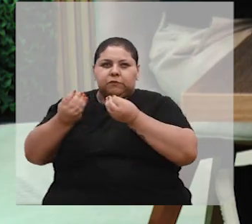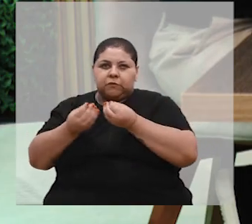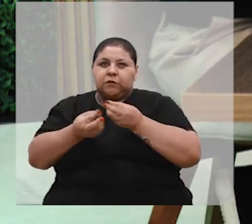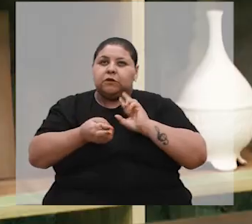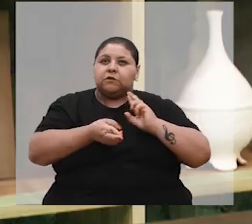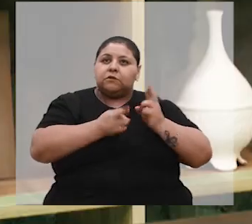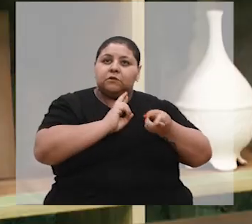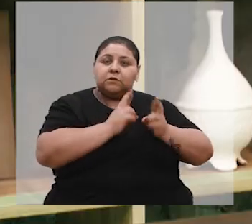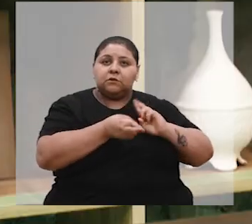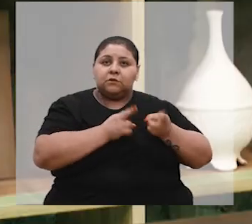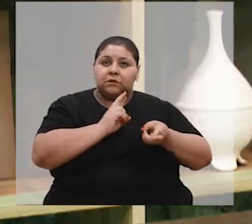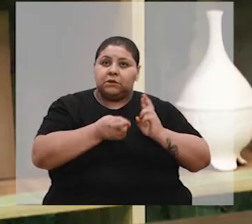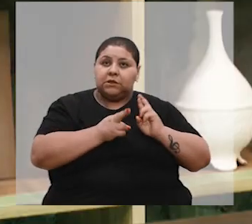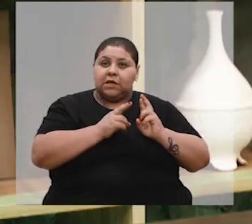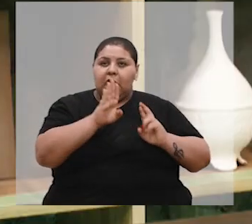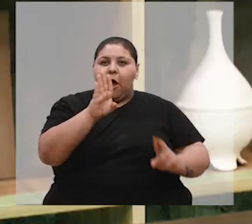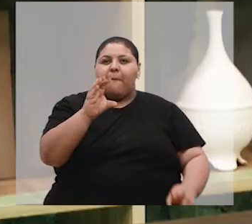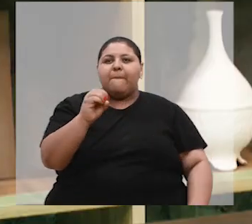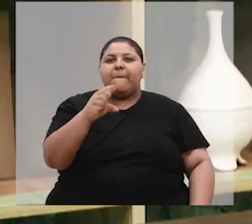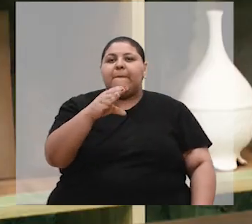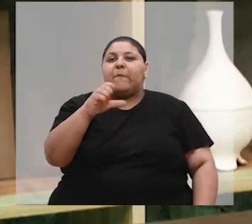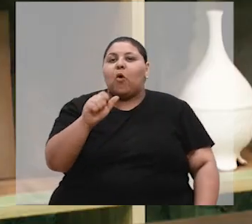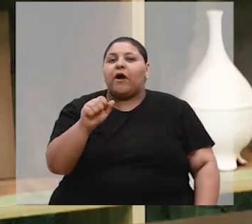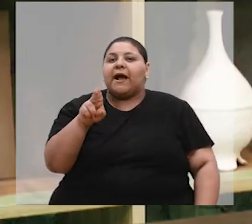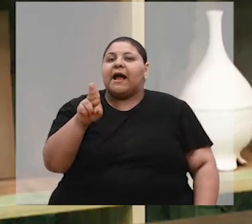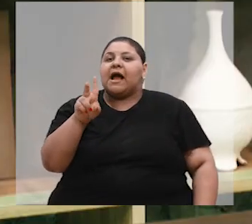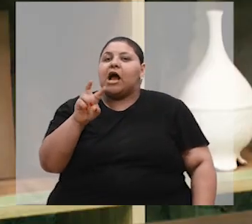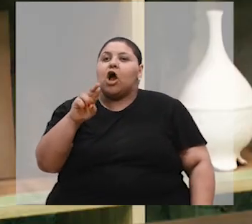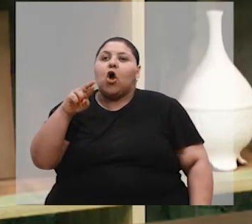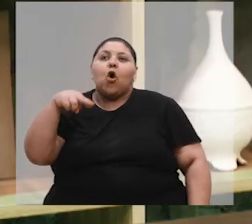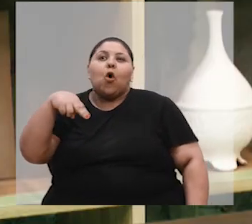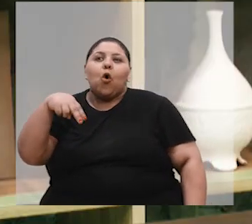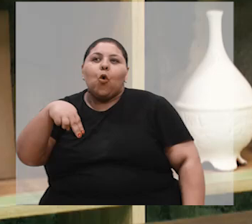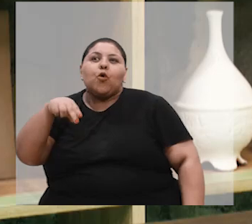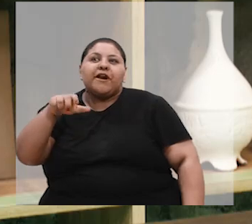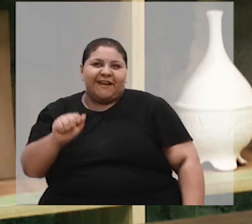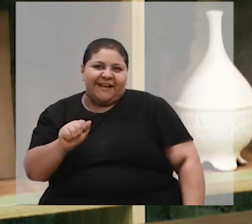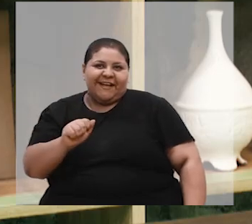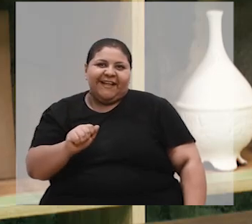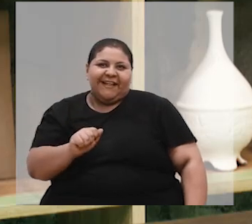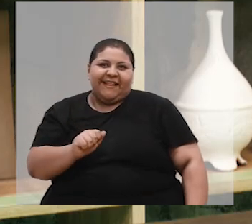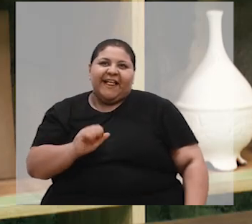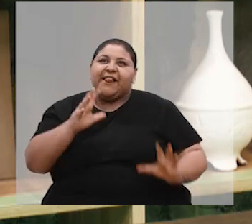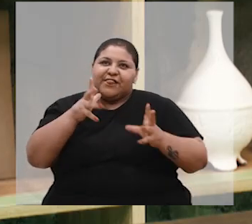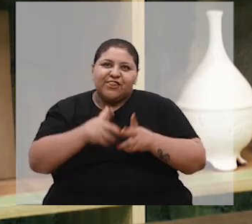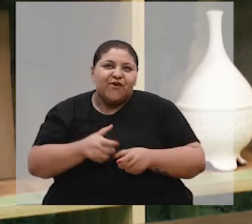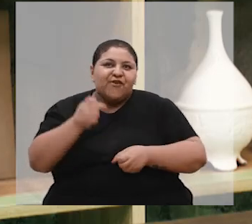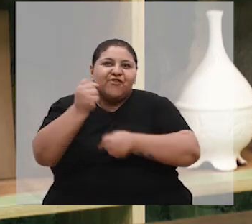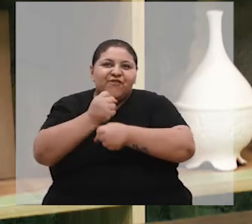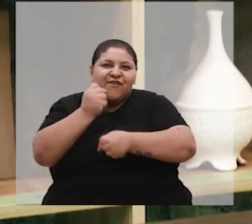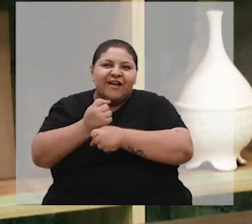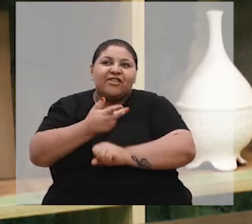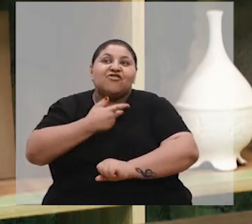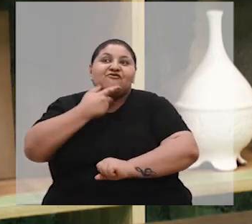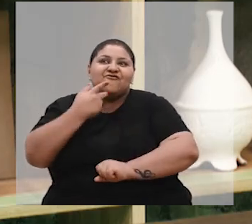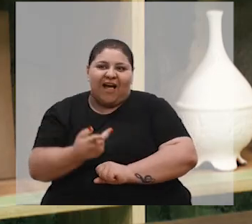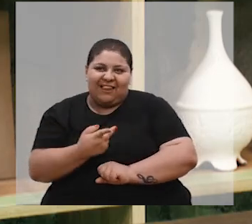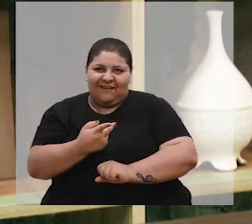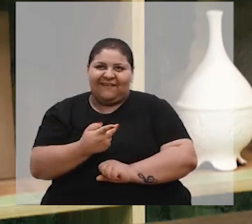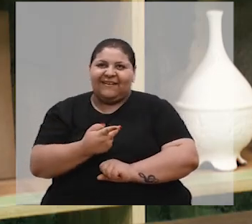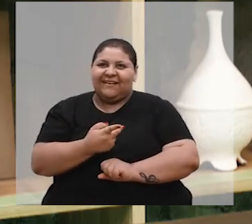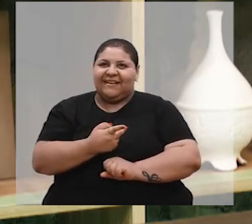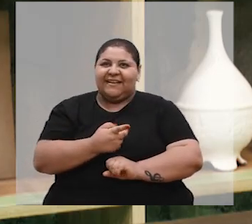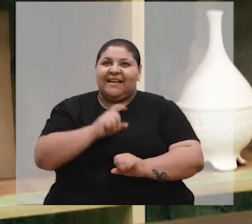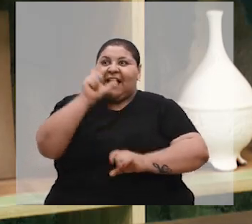em relação à boca de urna. Todo ano se fala, né? Toda eleição a gente ouve falar nesse processo do boca de